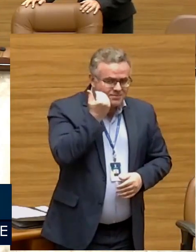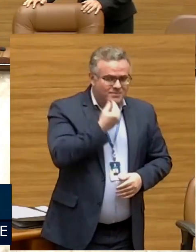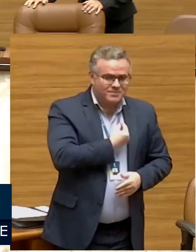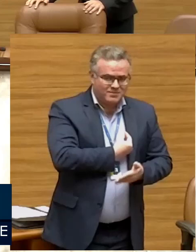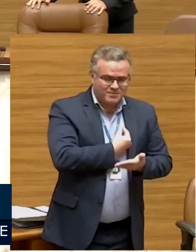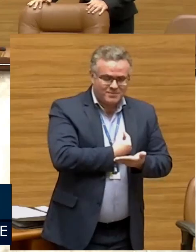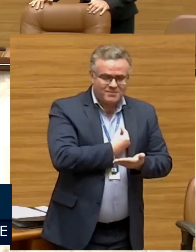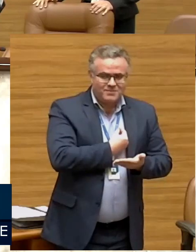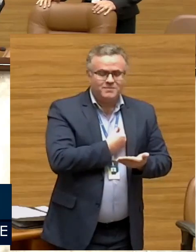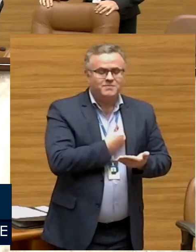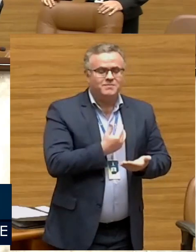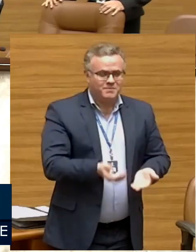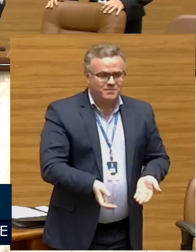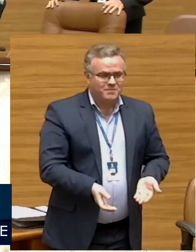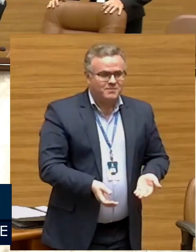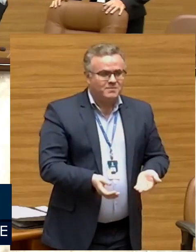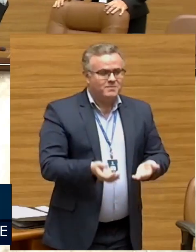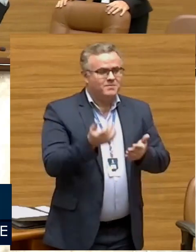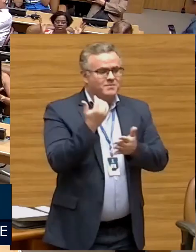Aquino.